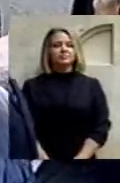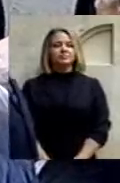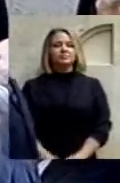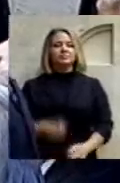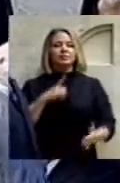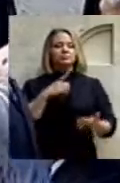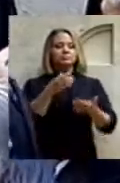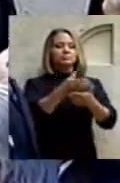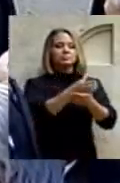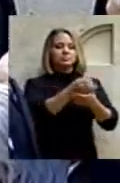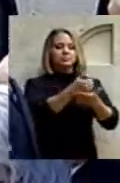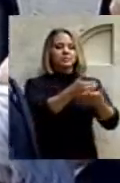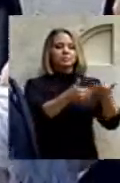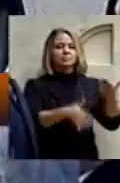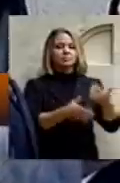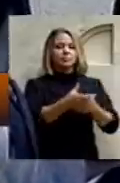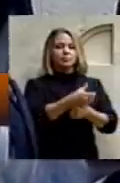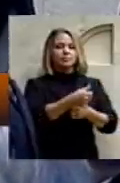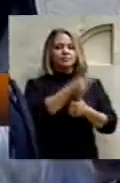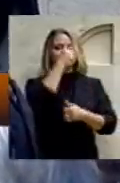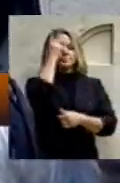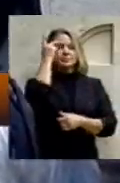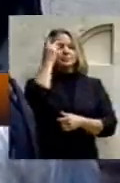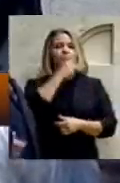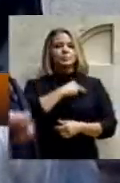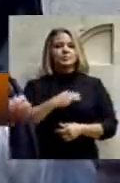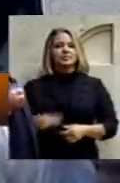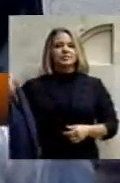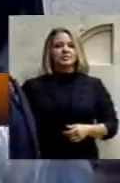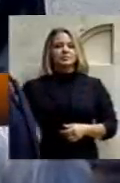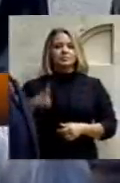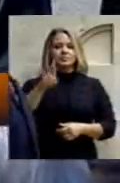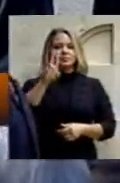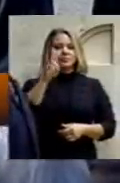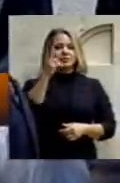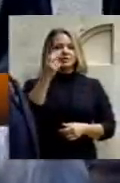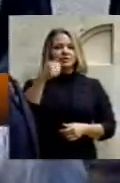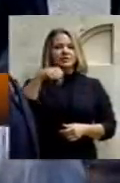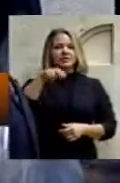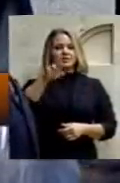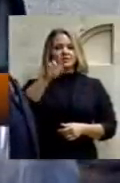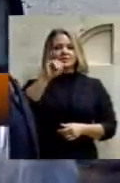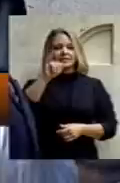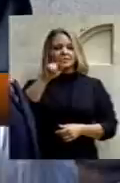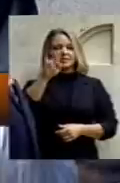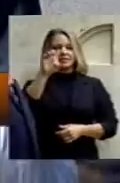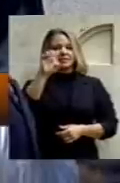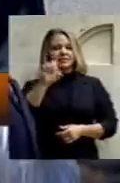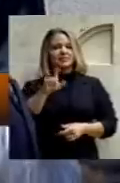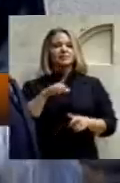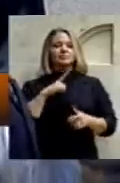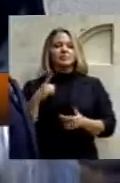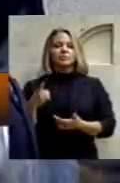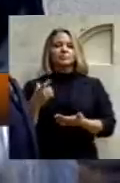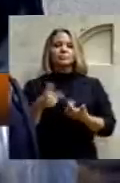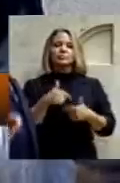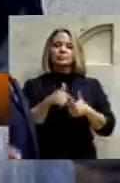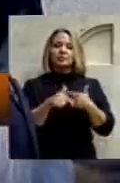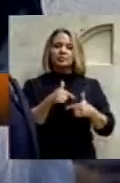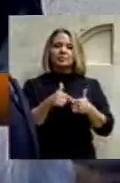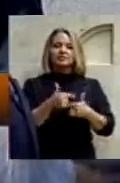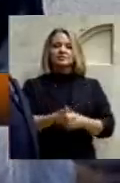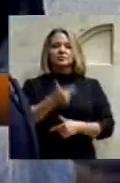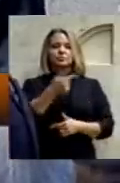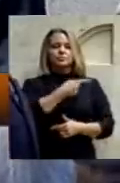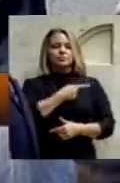Termo de posse de Sua Excelência, o senhor ministro Henrique Ricardo Lewandowski, nos cargos de vice-presidente